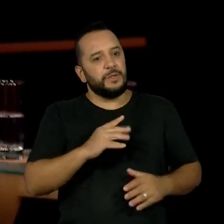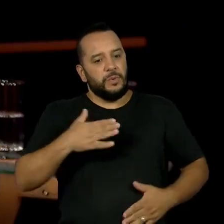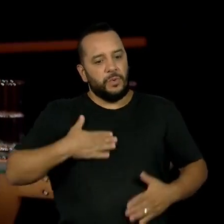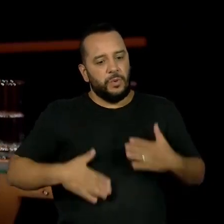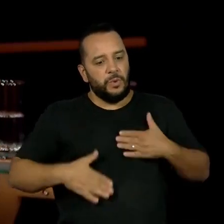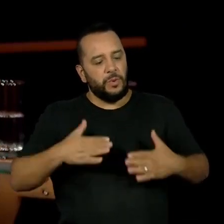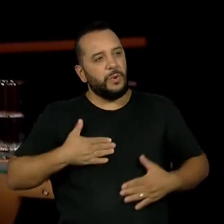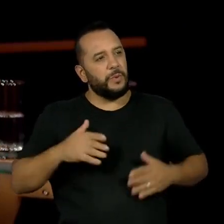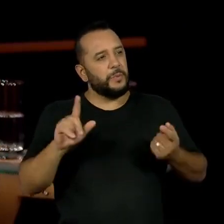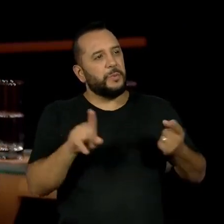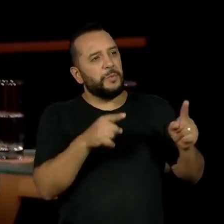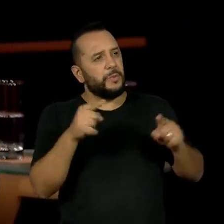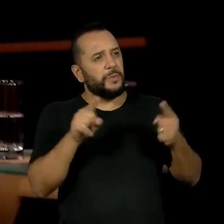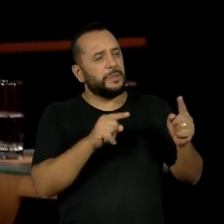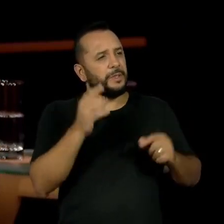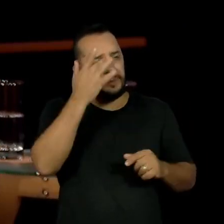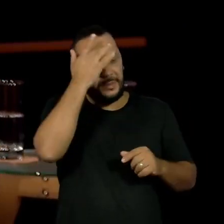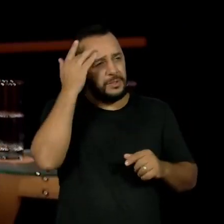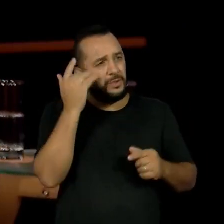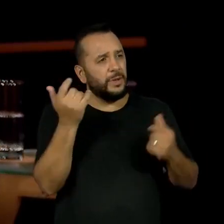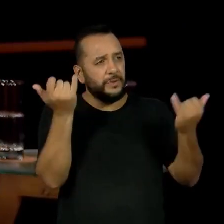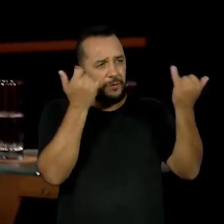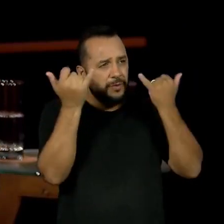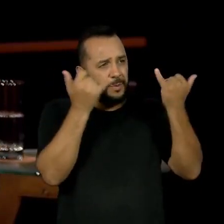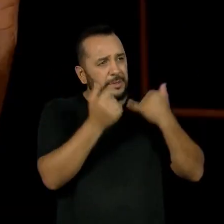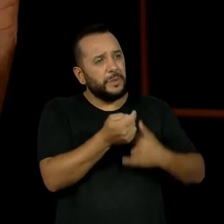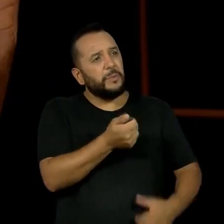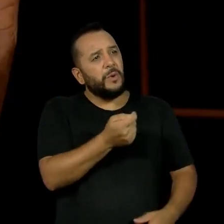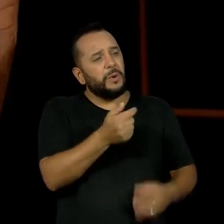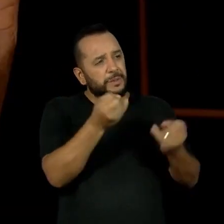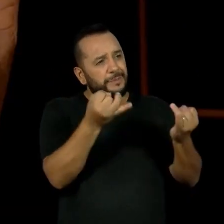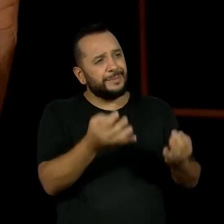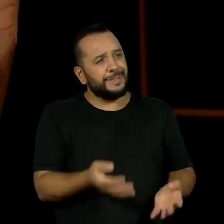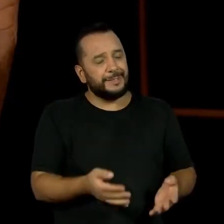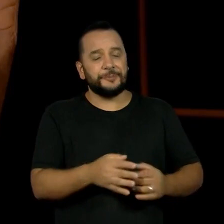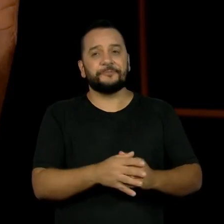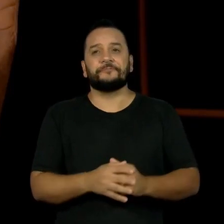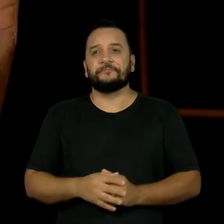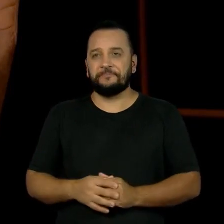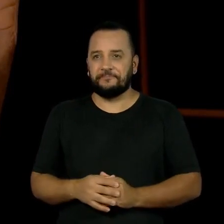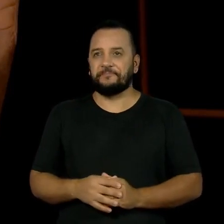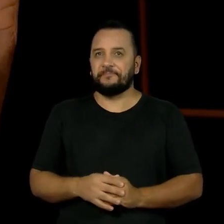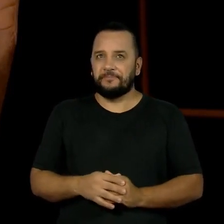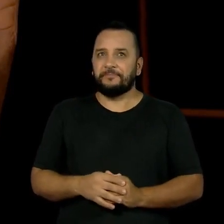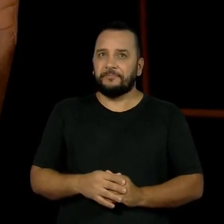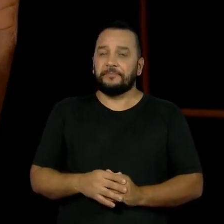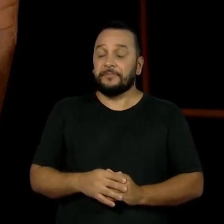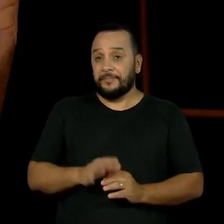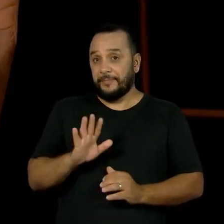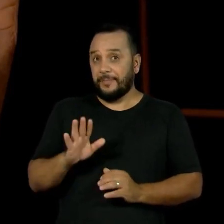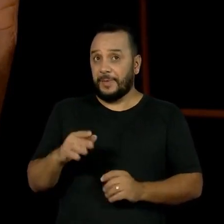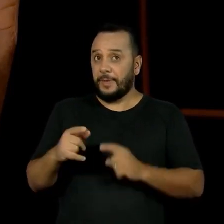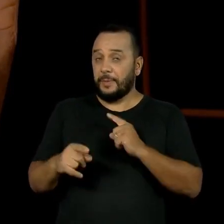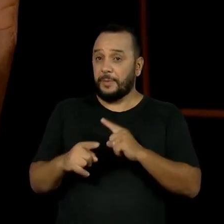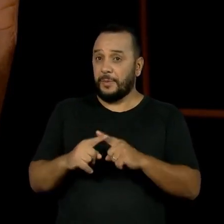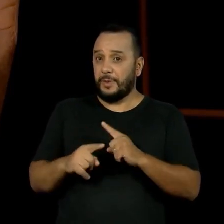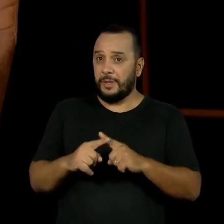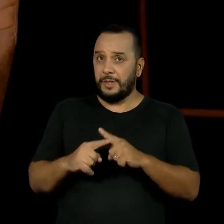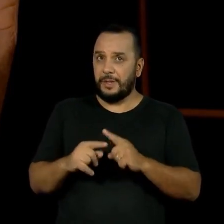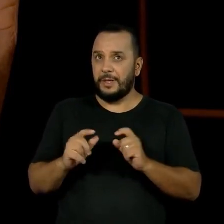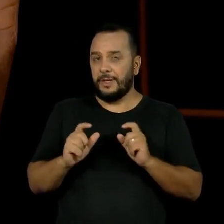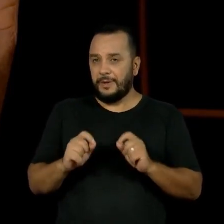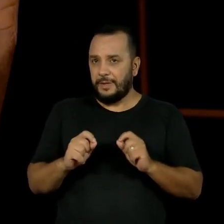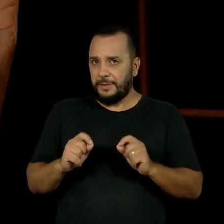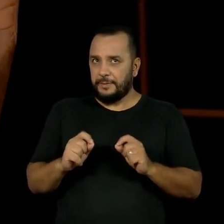que as pessoas têm pouca informação. Fala um pouquinho sobre ele. Porque o conhecimento